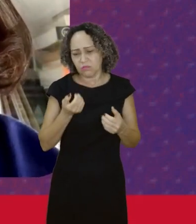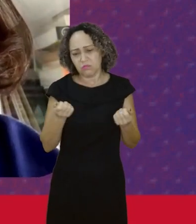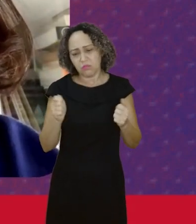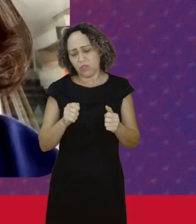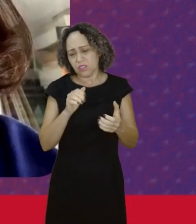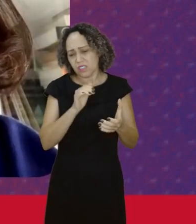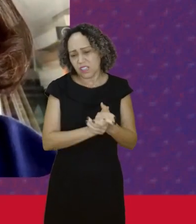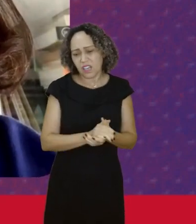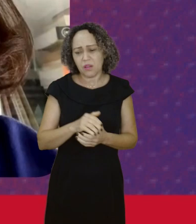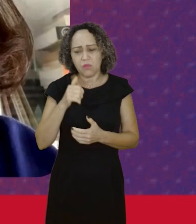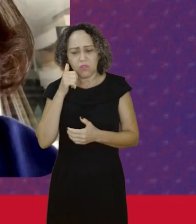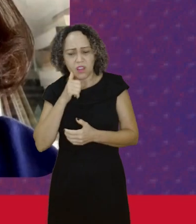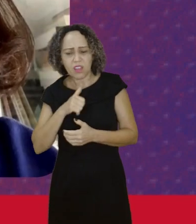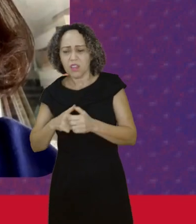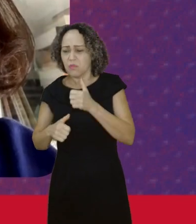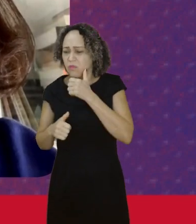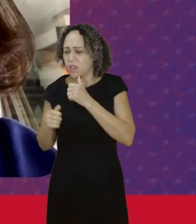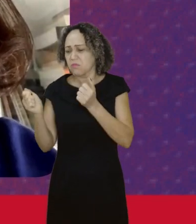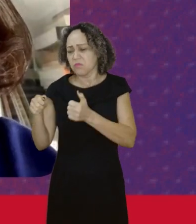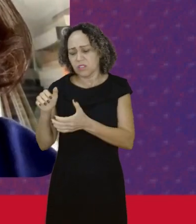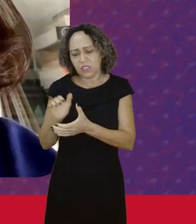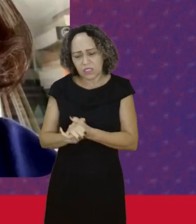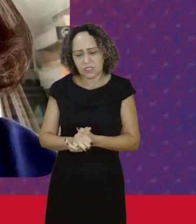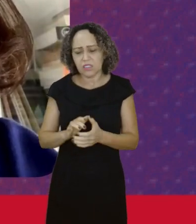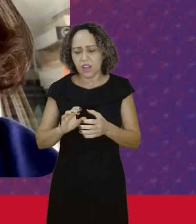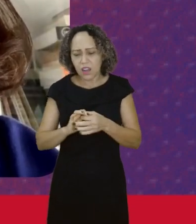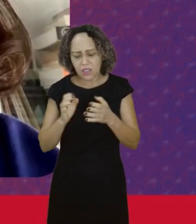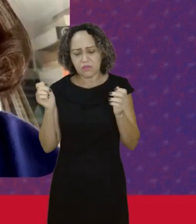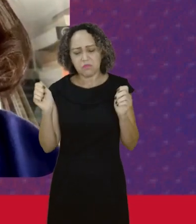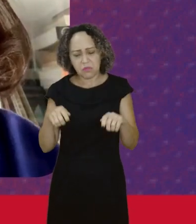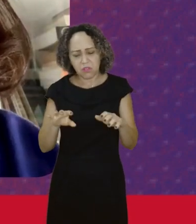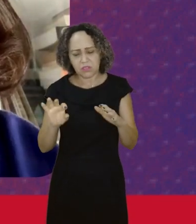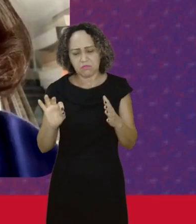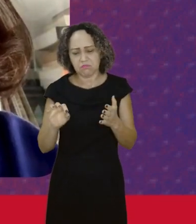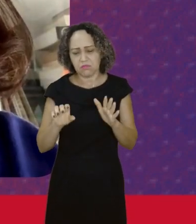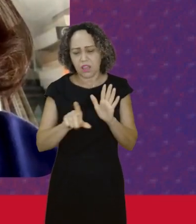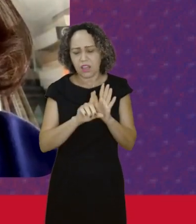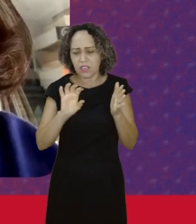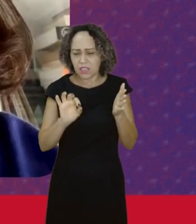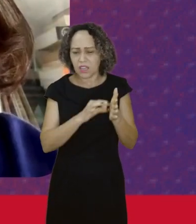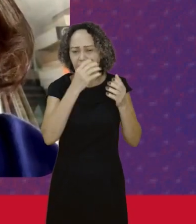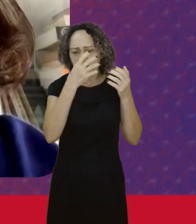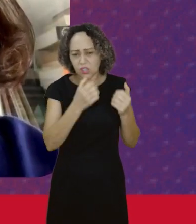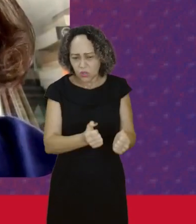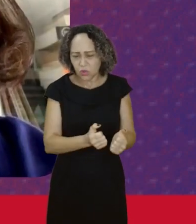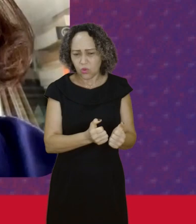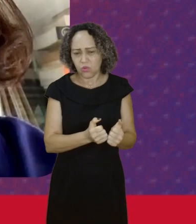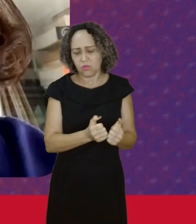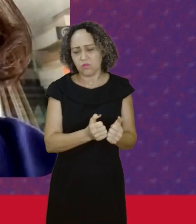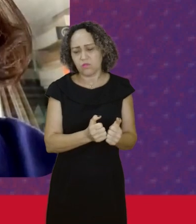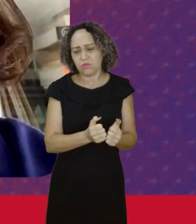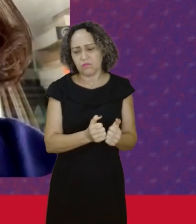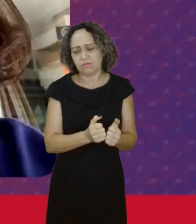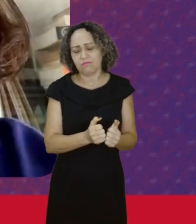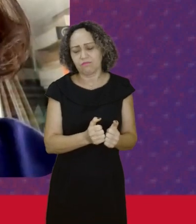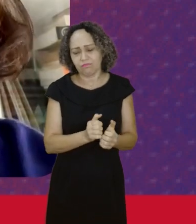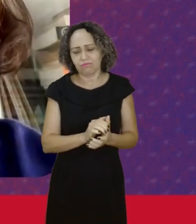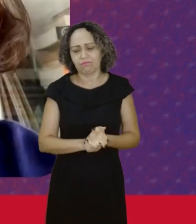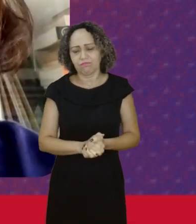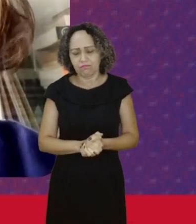causou uma reação muito grande e nós tivemos uma